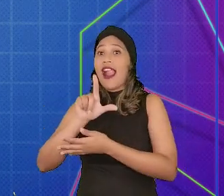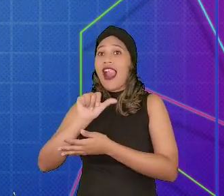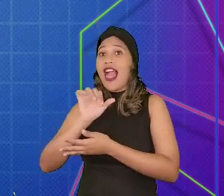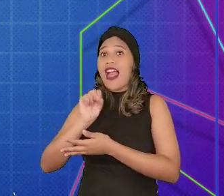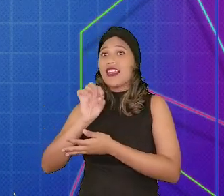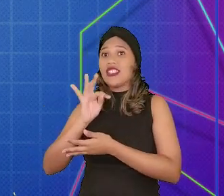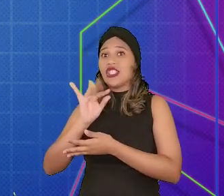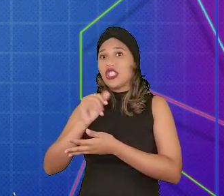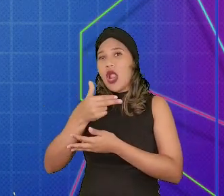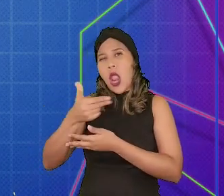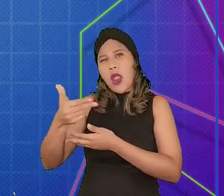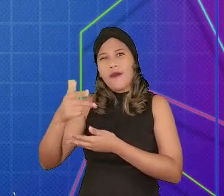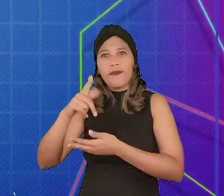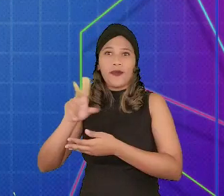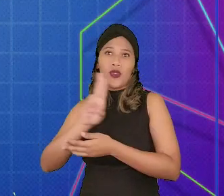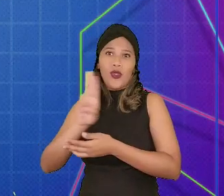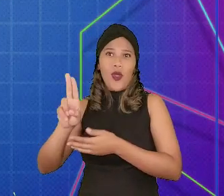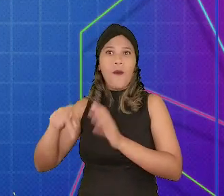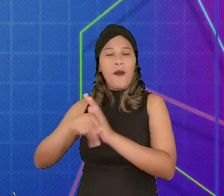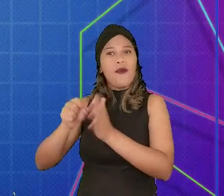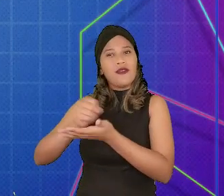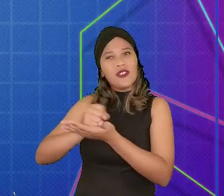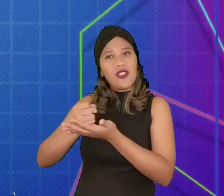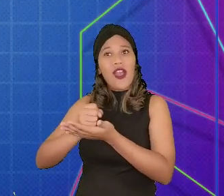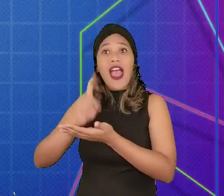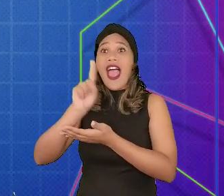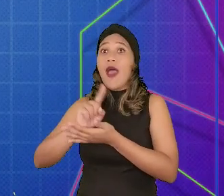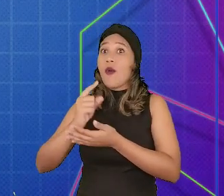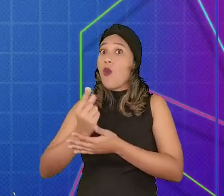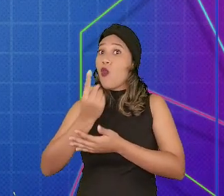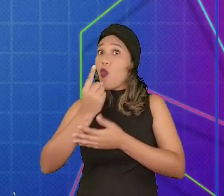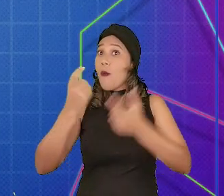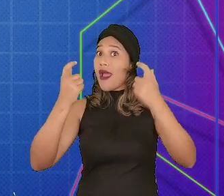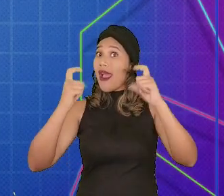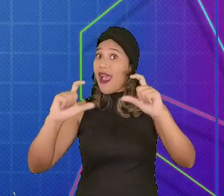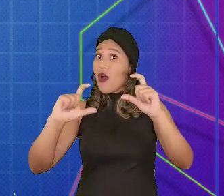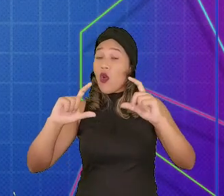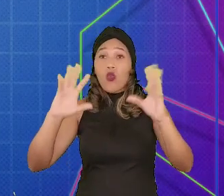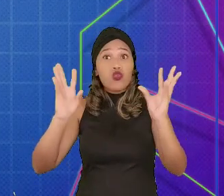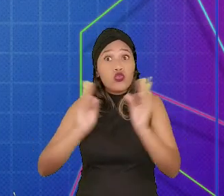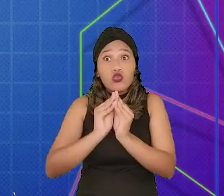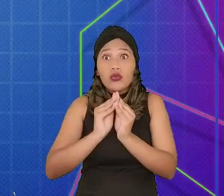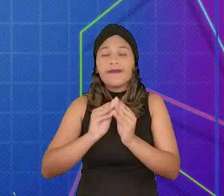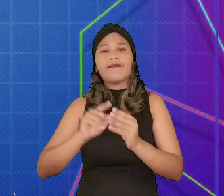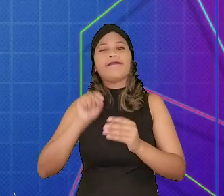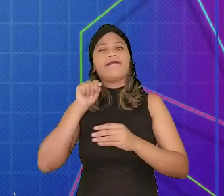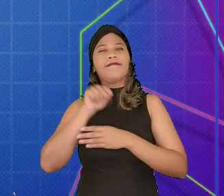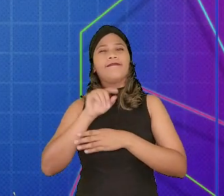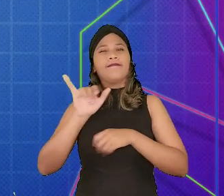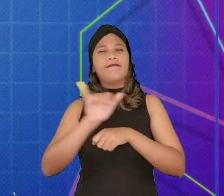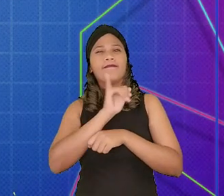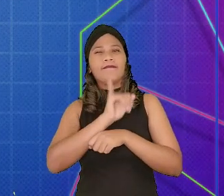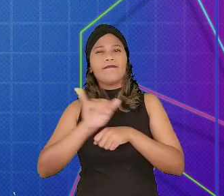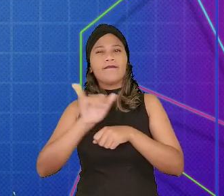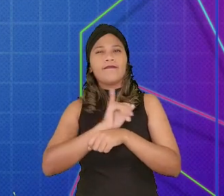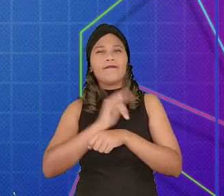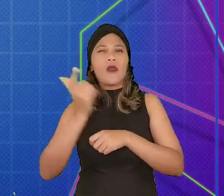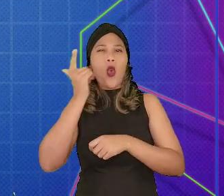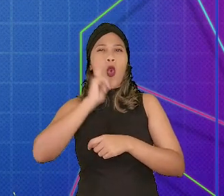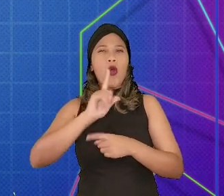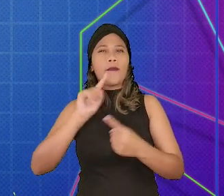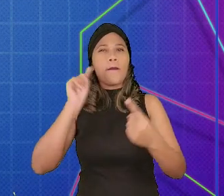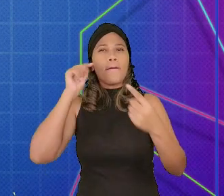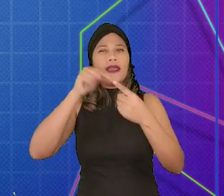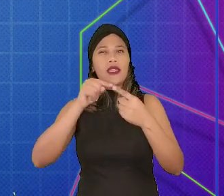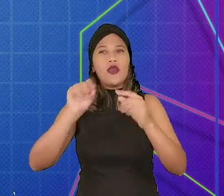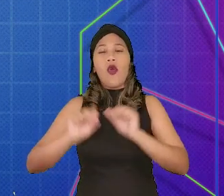Us. Escreva a explicação do seu game em apenas um parágrafo curto. Essa técnica ajuda você a visualizar o